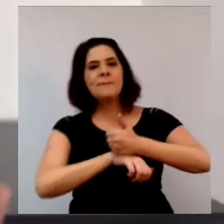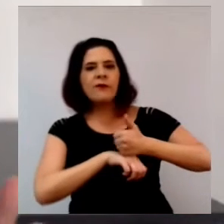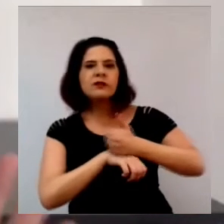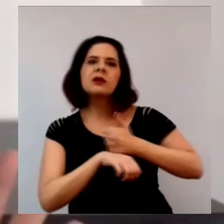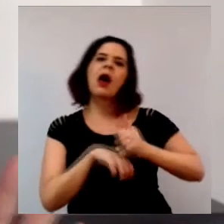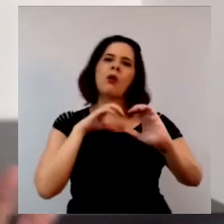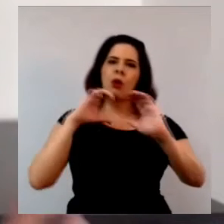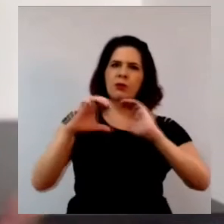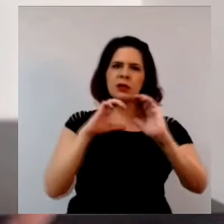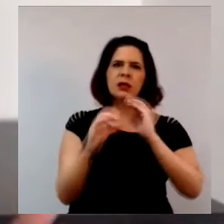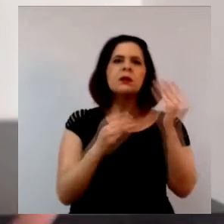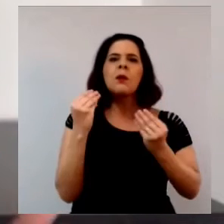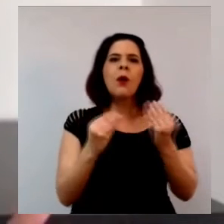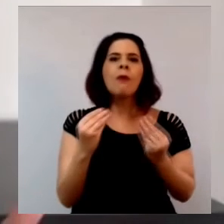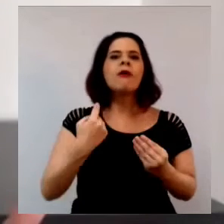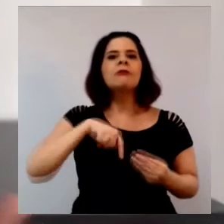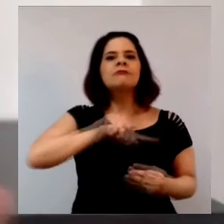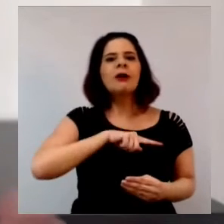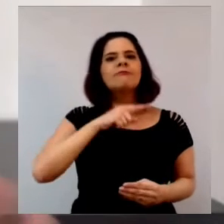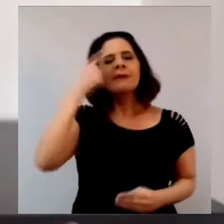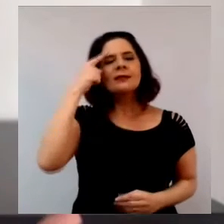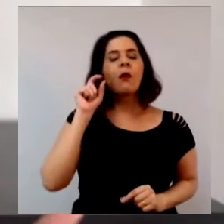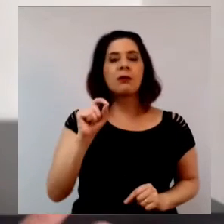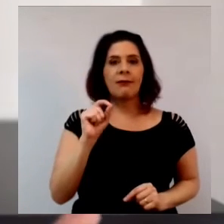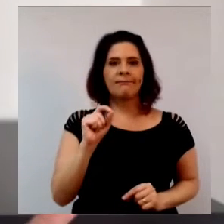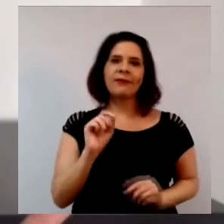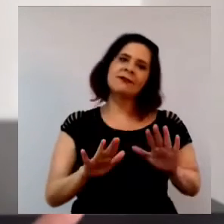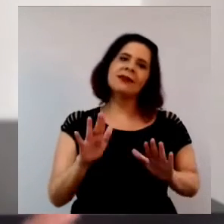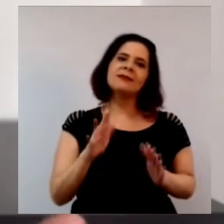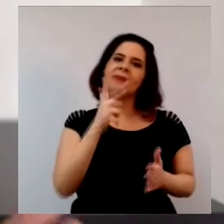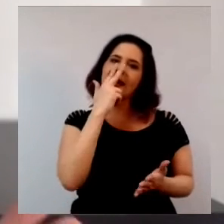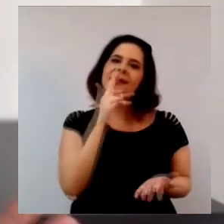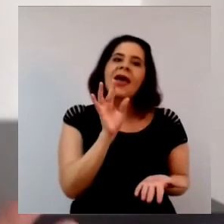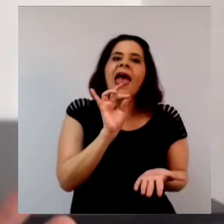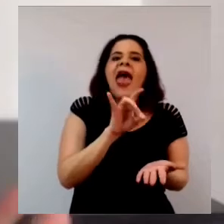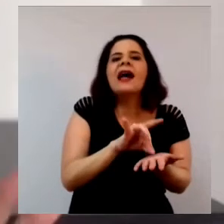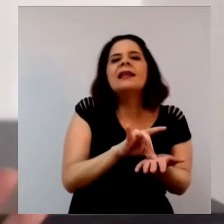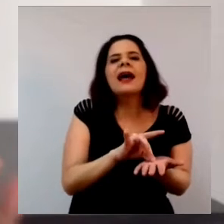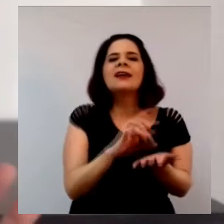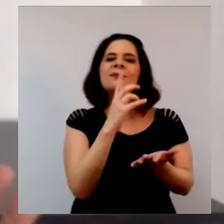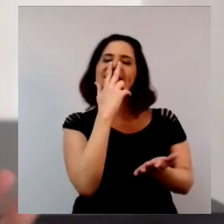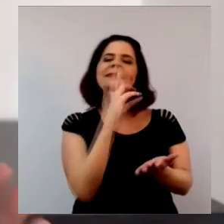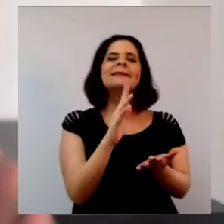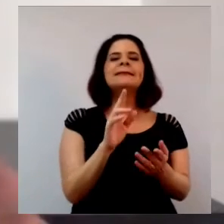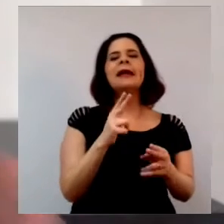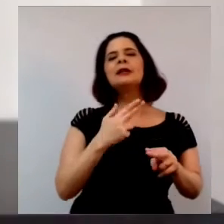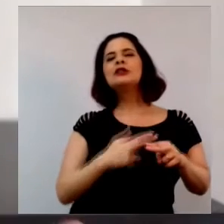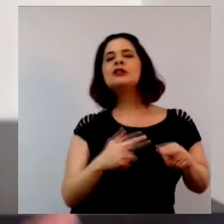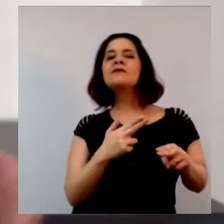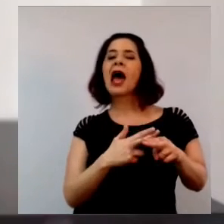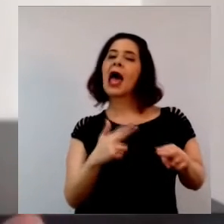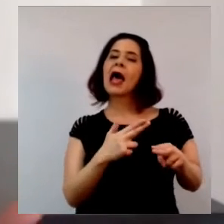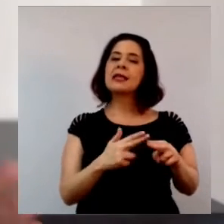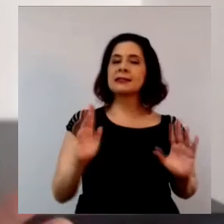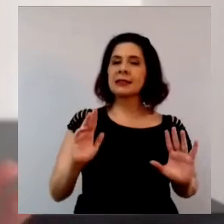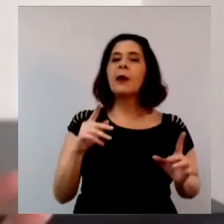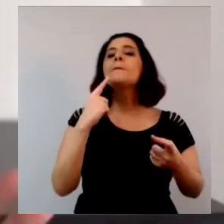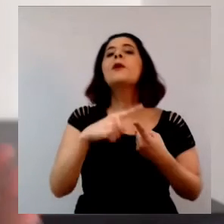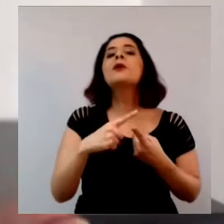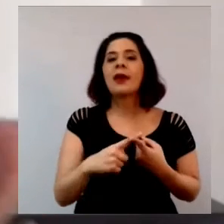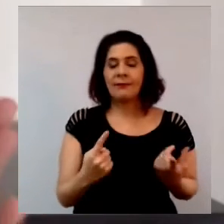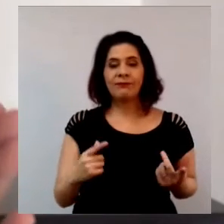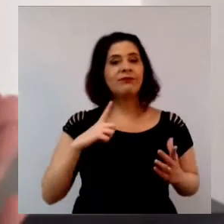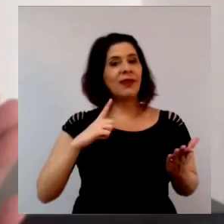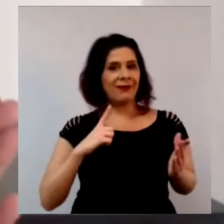também, né? É uma realidade um pouco paralela, turbinada por algoritmos que são construções humanas que